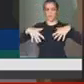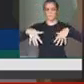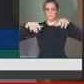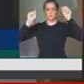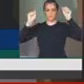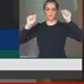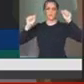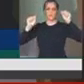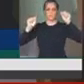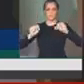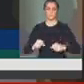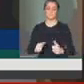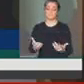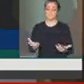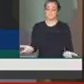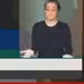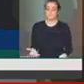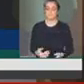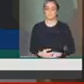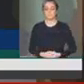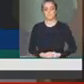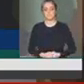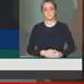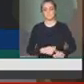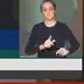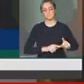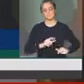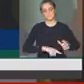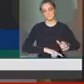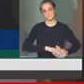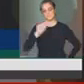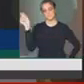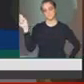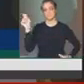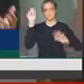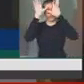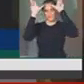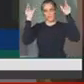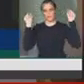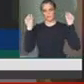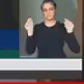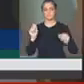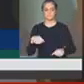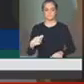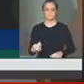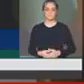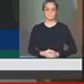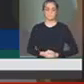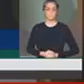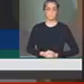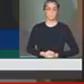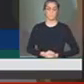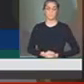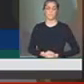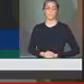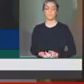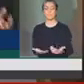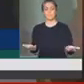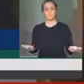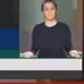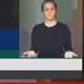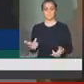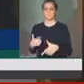nosso povo que está se deparando, o povo do meu estado que está se deparando com todos esses problemas, né, com toda